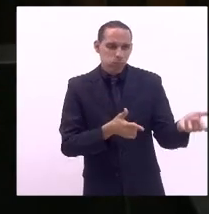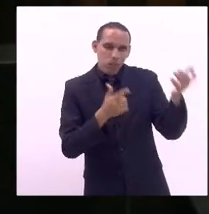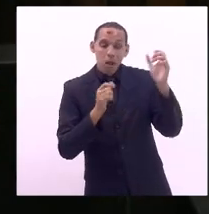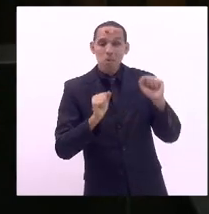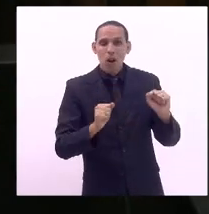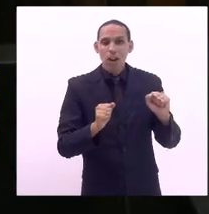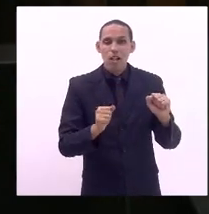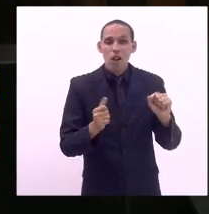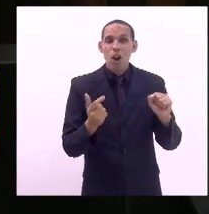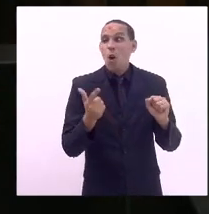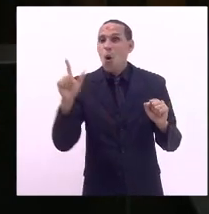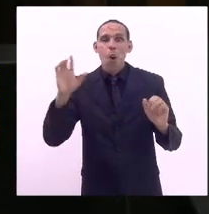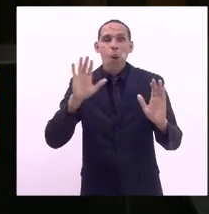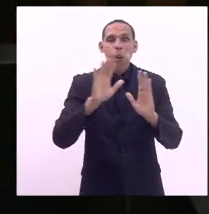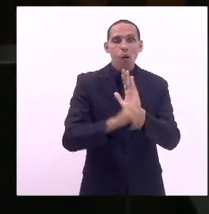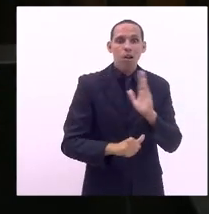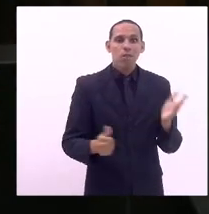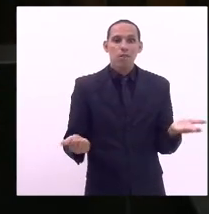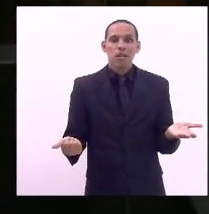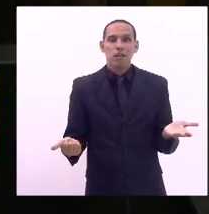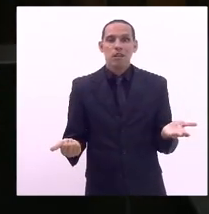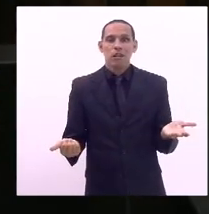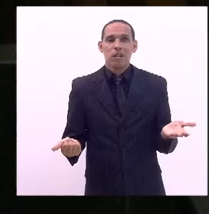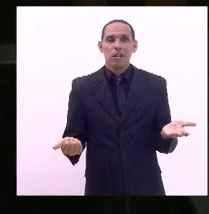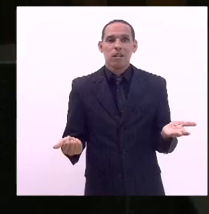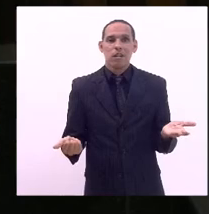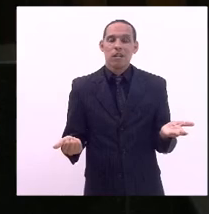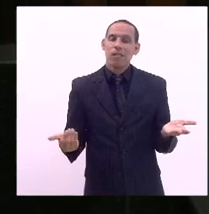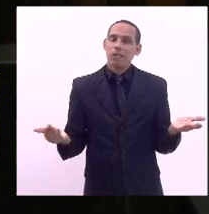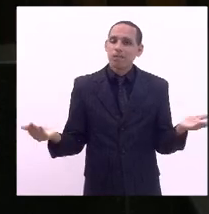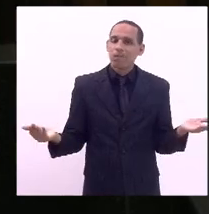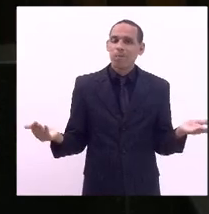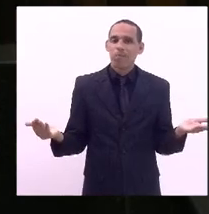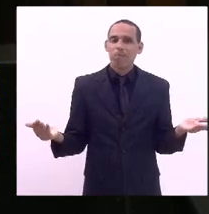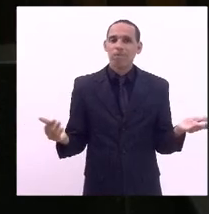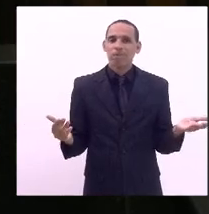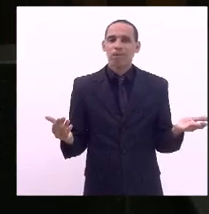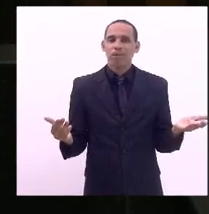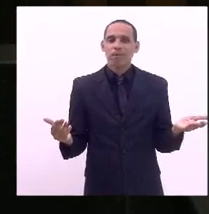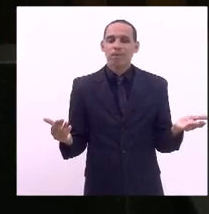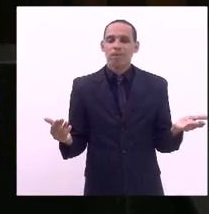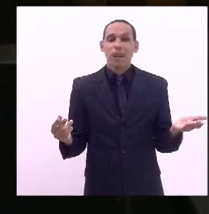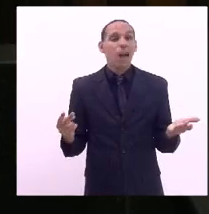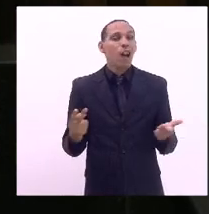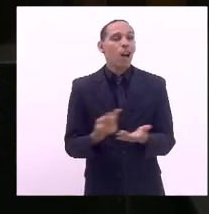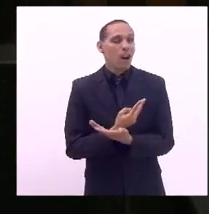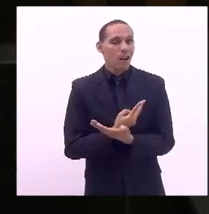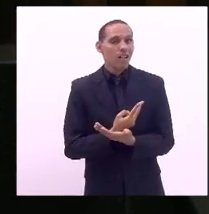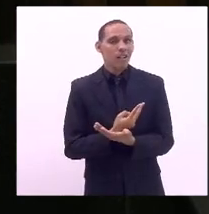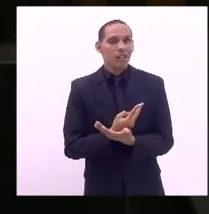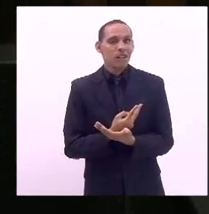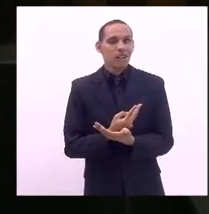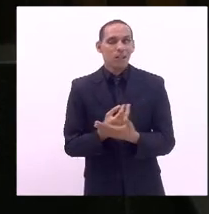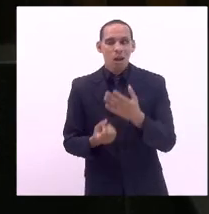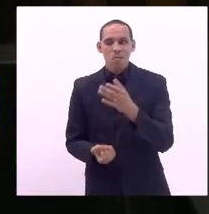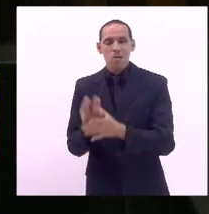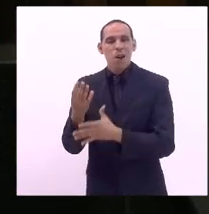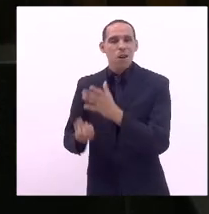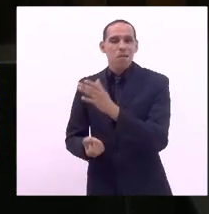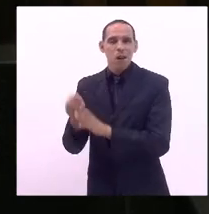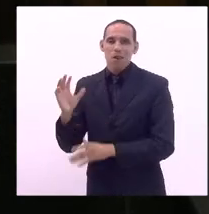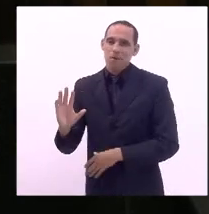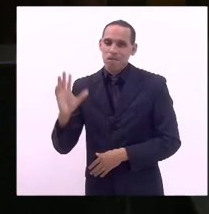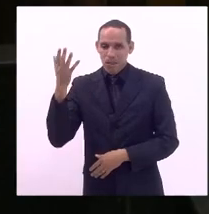seu fuzil furtado e a gente pode ter uma produção de tragédia no